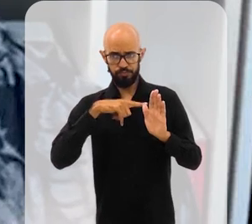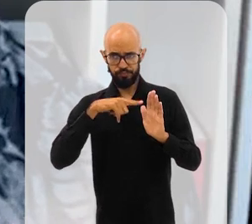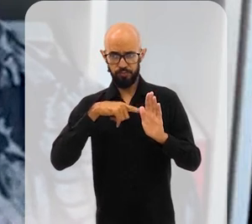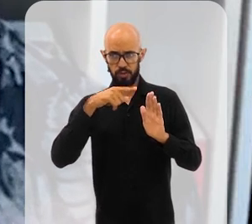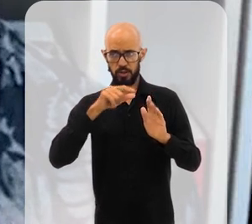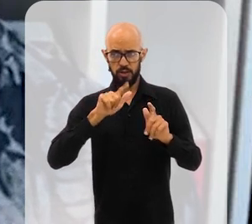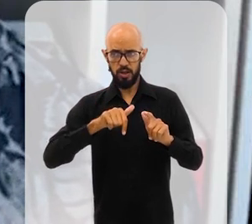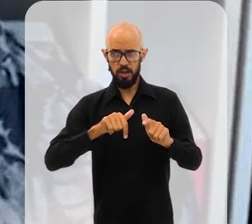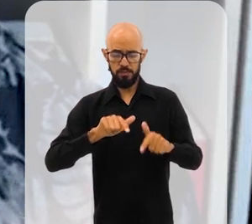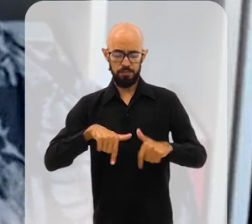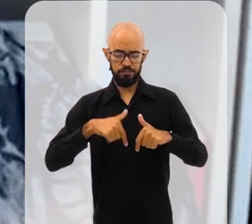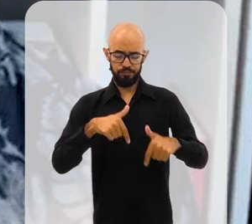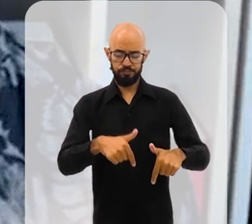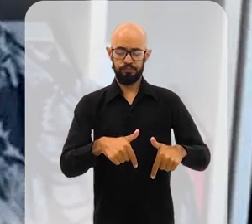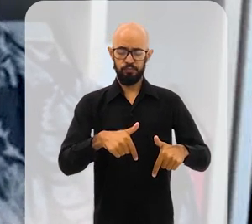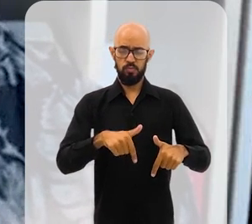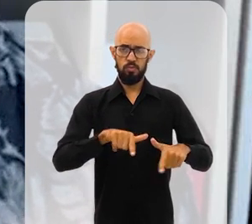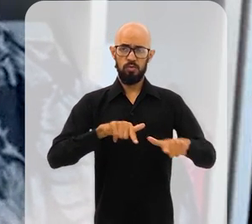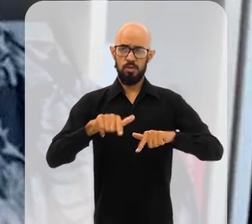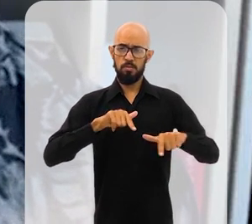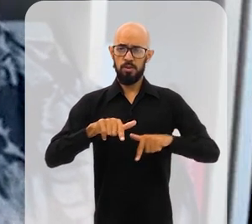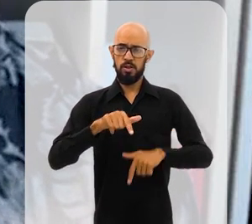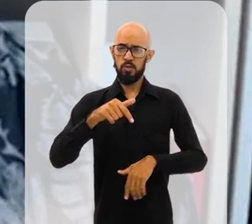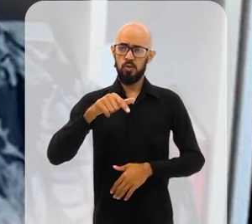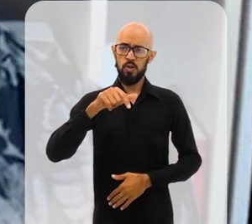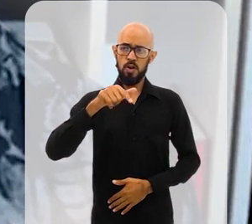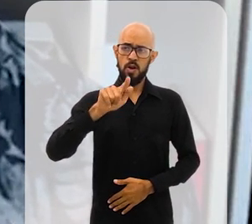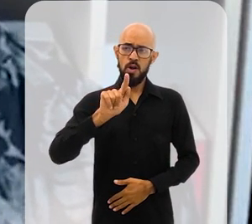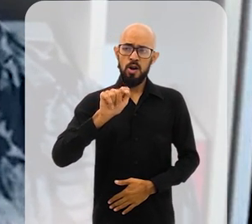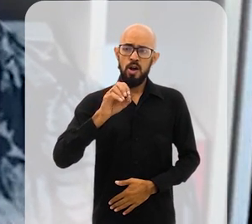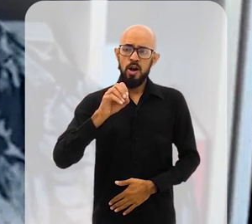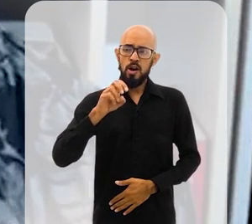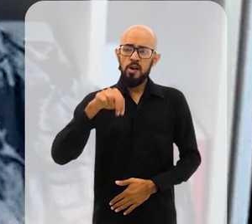atuação no Teatro Gonzaguinha,